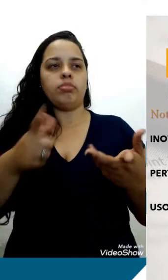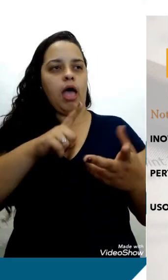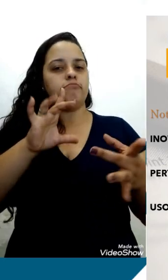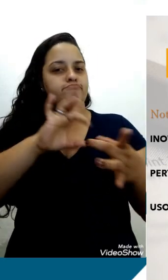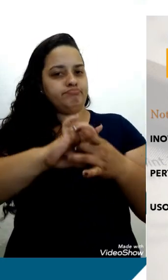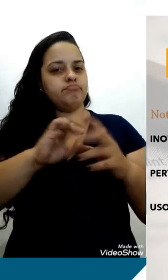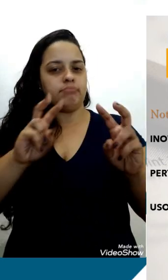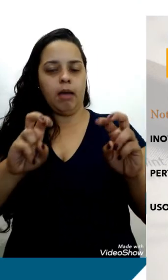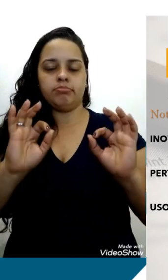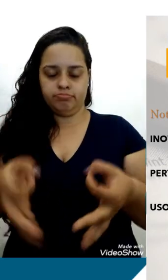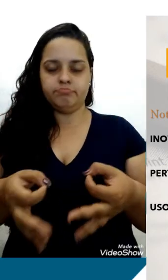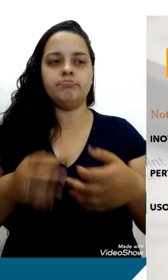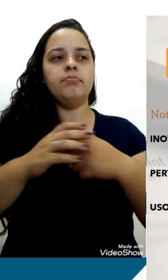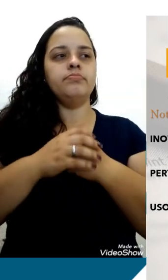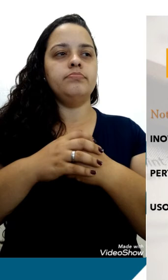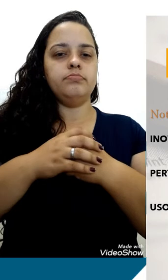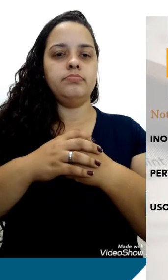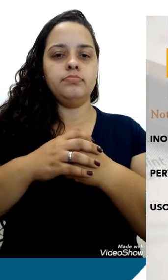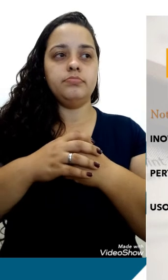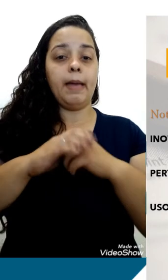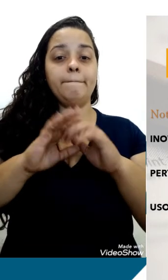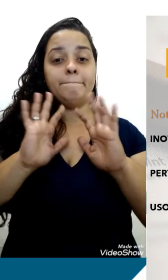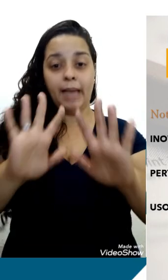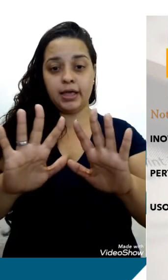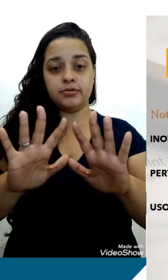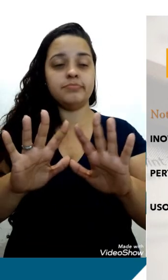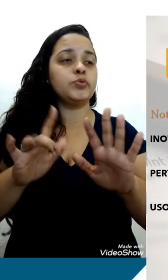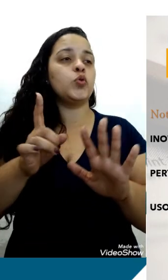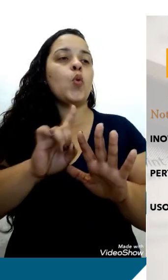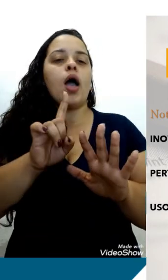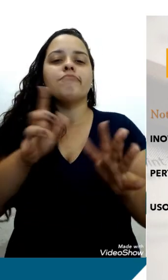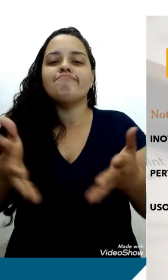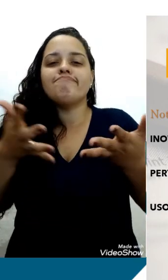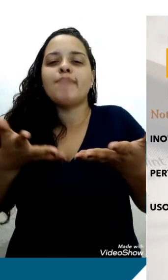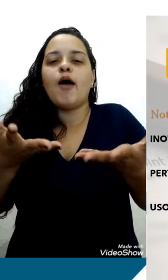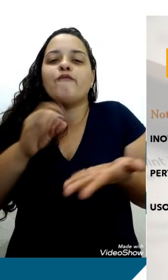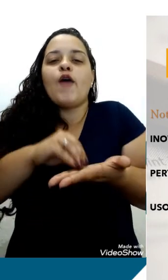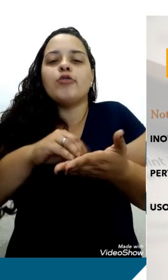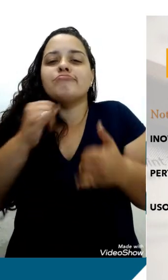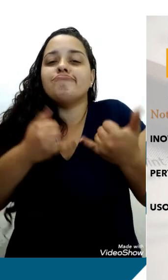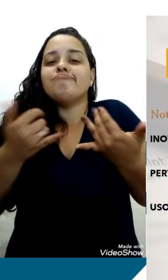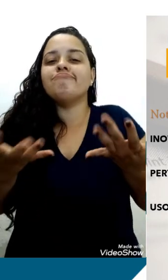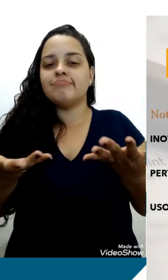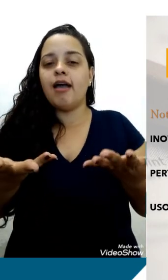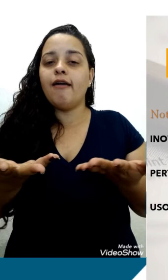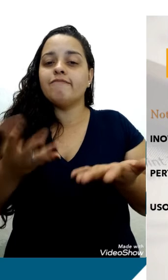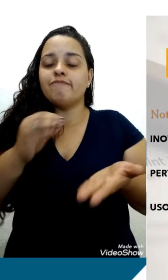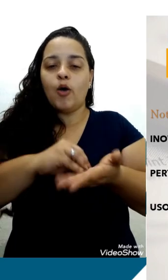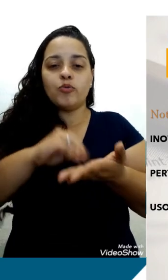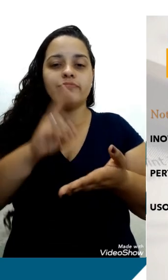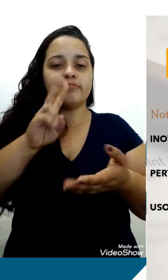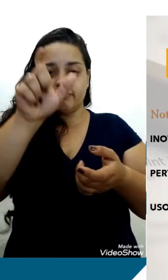então é pertinente. Porém, ele não é produtivo. O candidato não soube utilizar